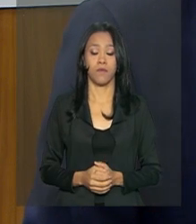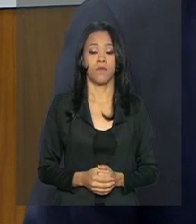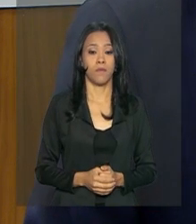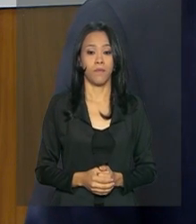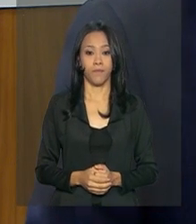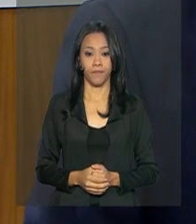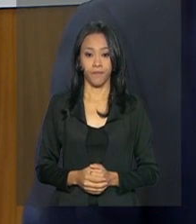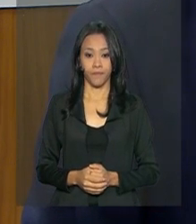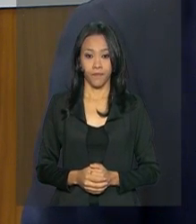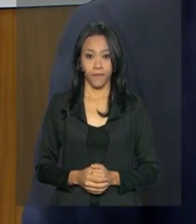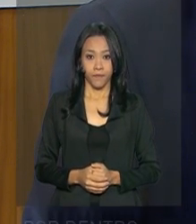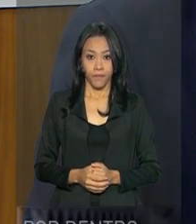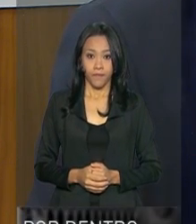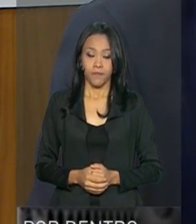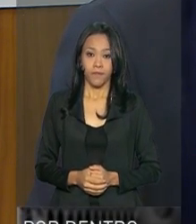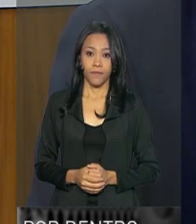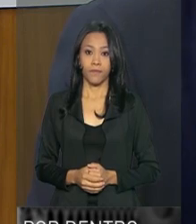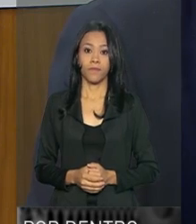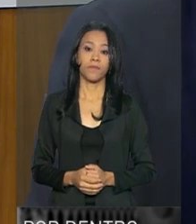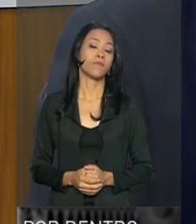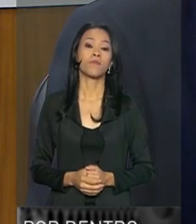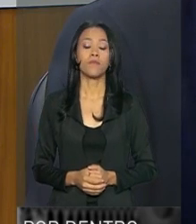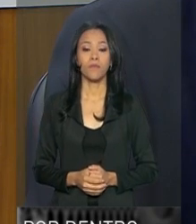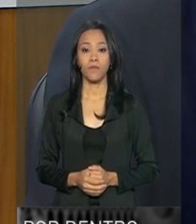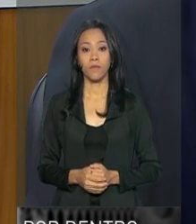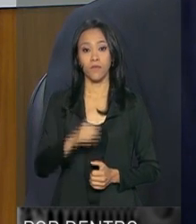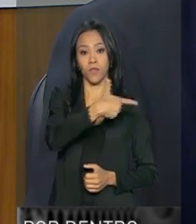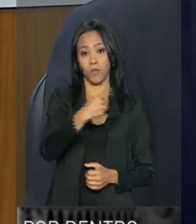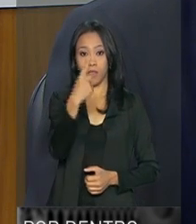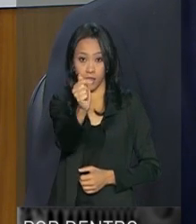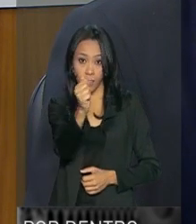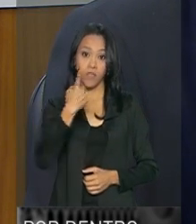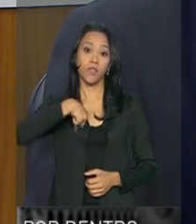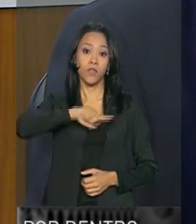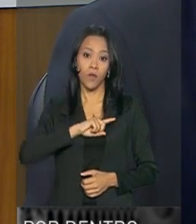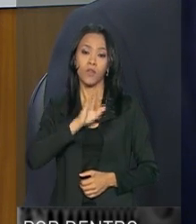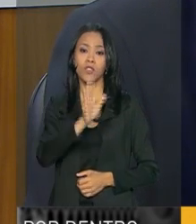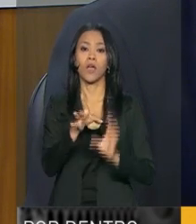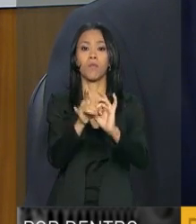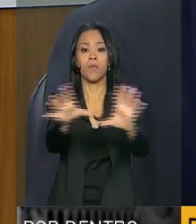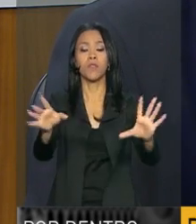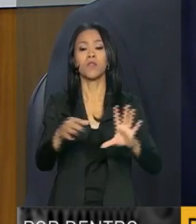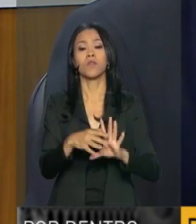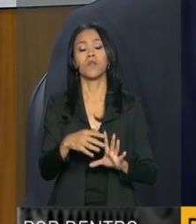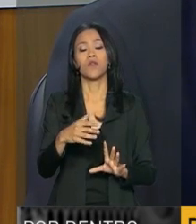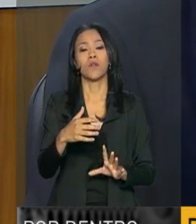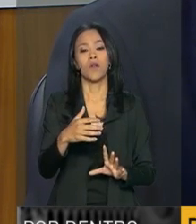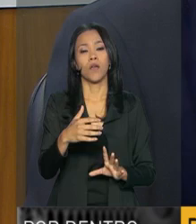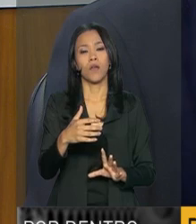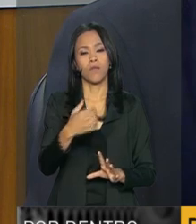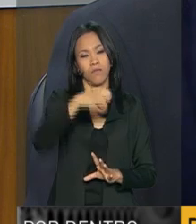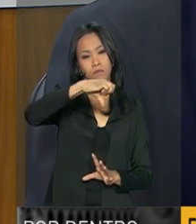é em 2017 se não me engano nós autorizamos aproximadamente 900 contratações de